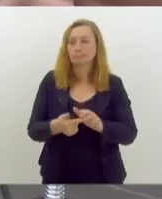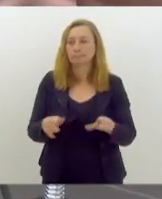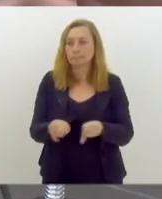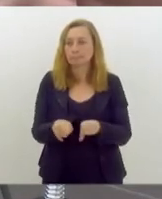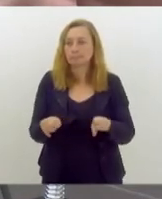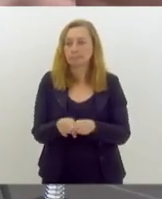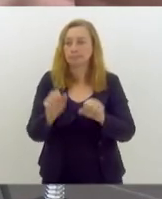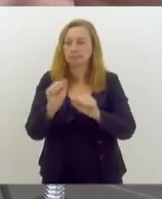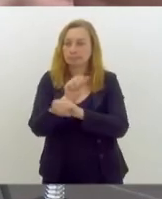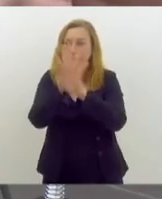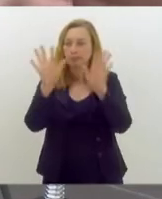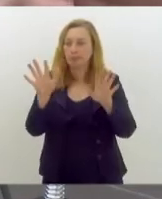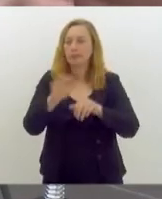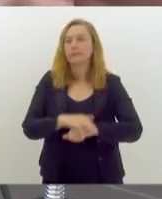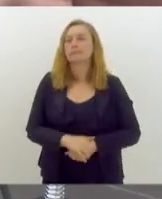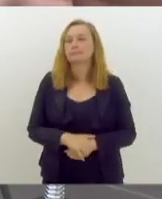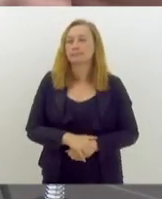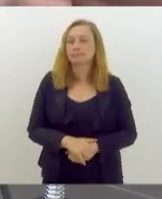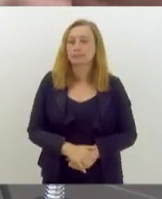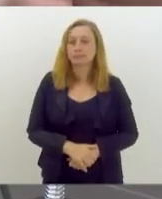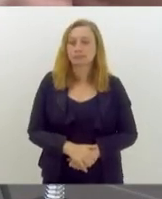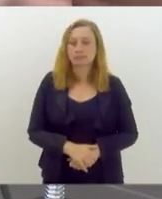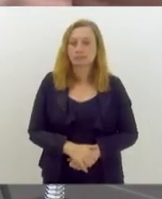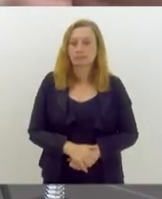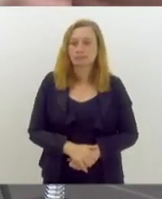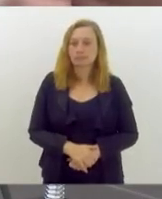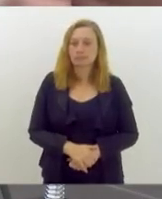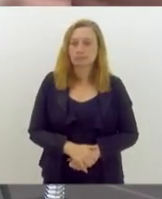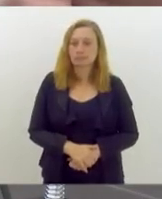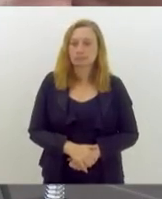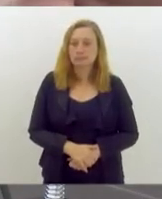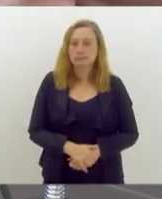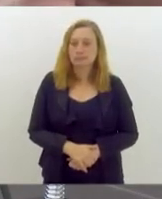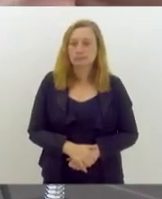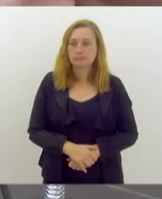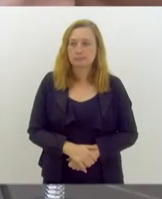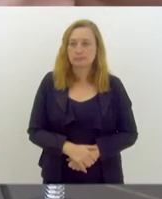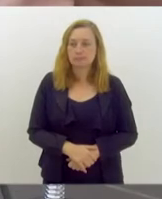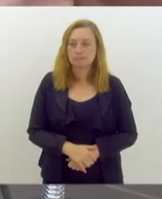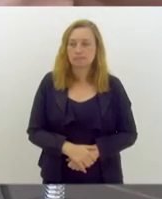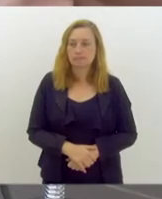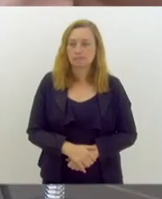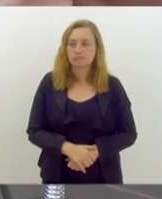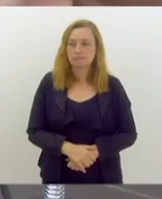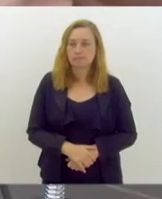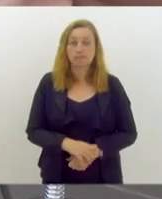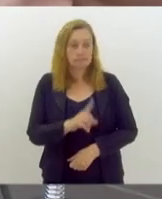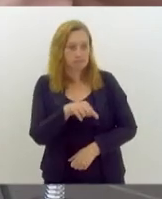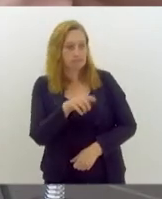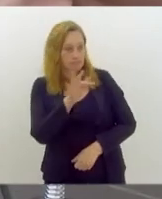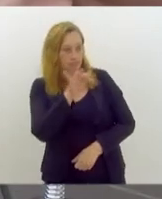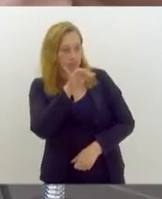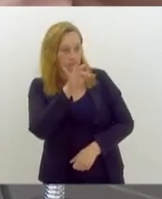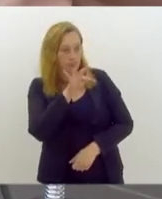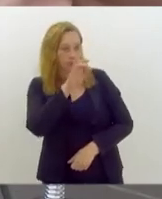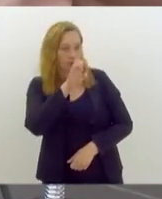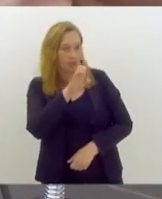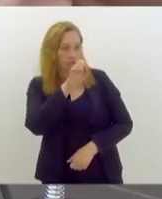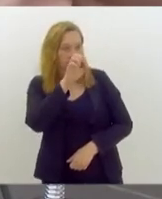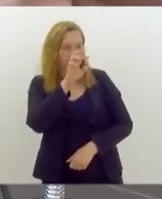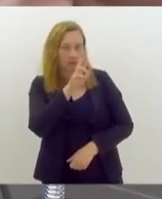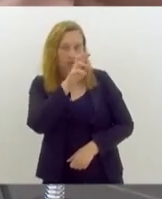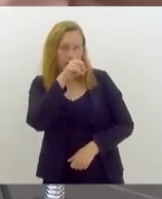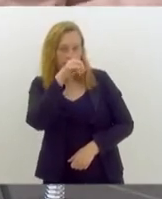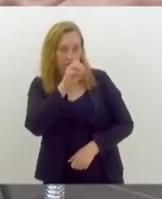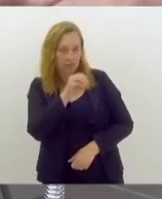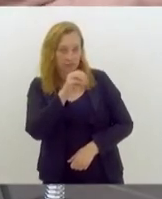claramente que nós custamos né Fernando Lopes até o nosso pleito